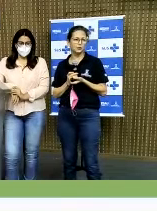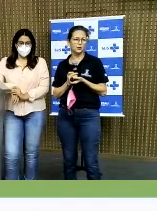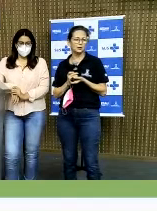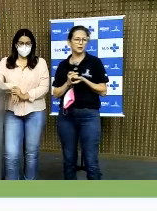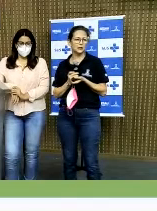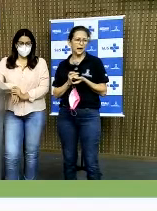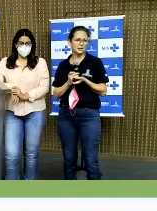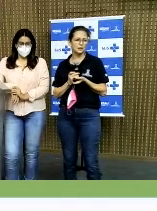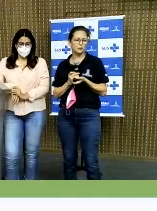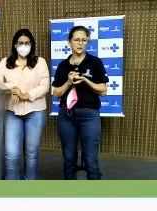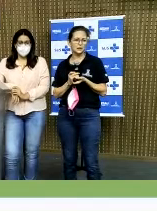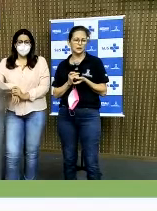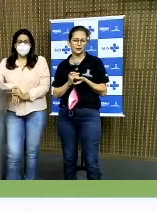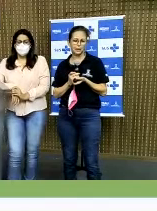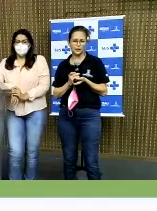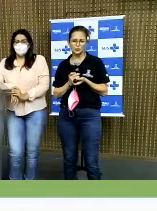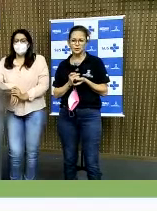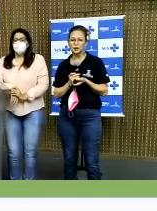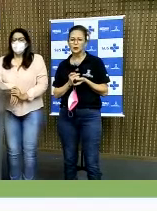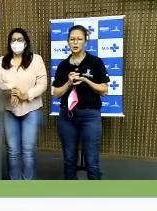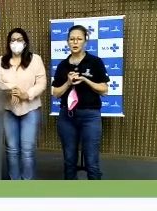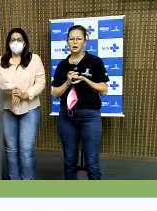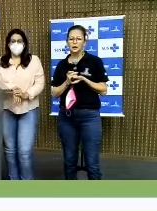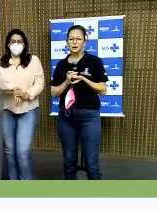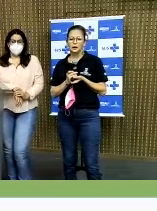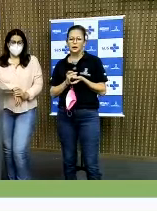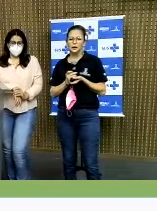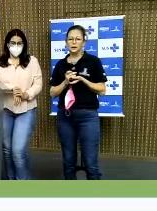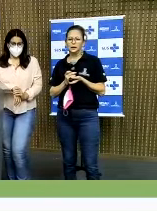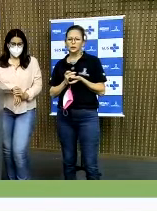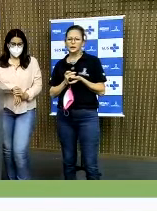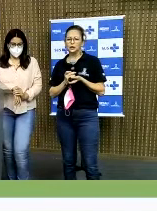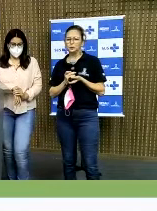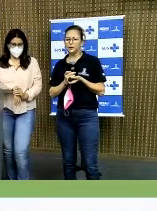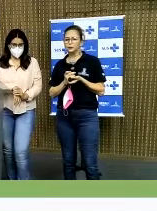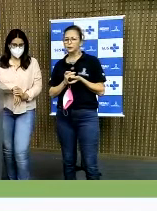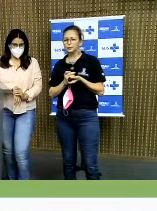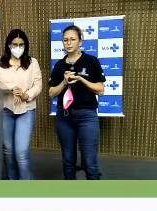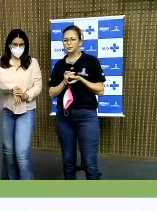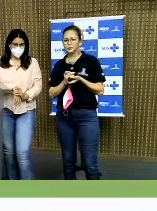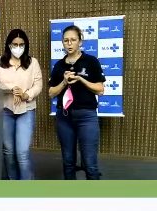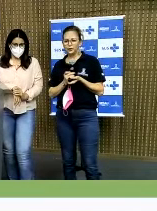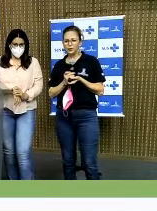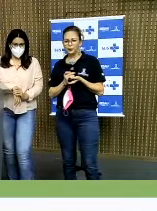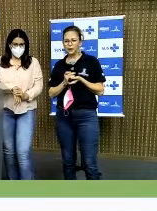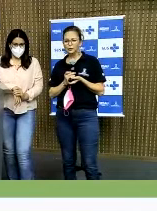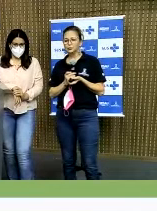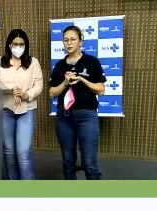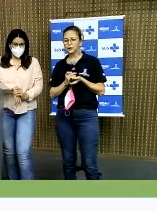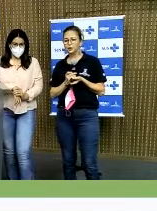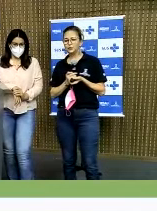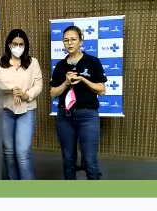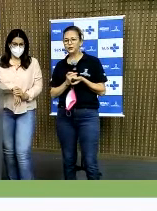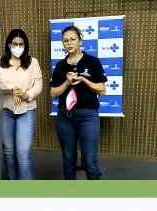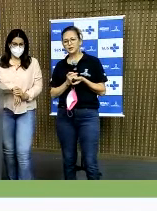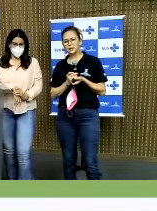os atendimentos domiciliares aos pacientes acamados, né? Então, atendimento do enfermeiro,